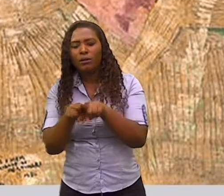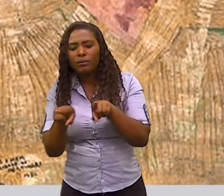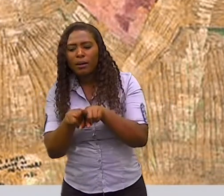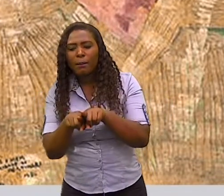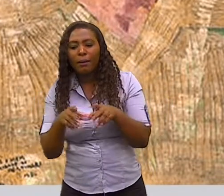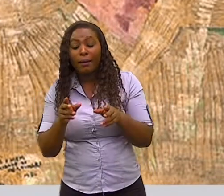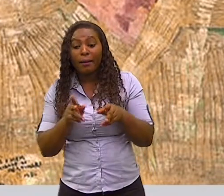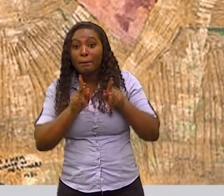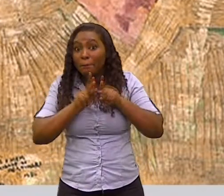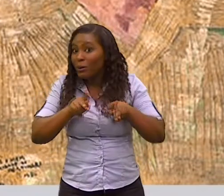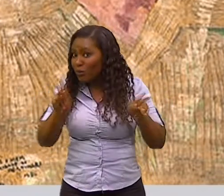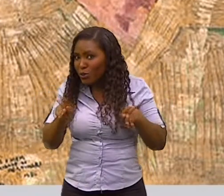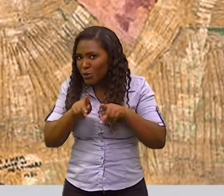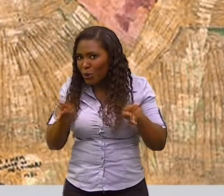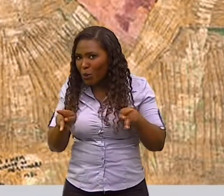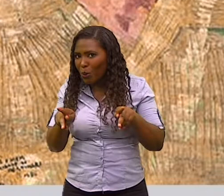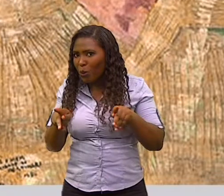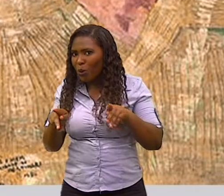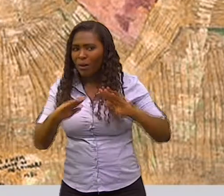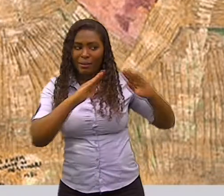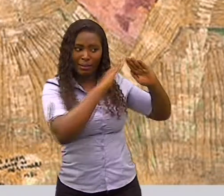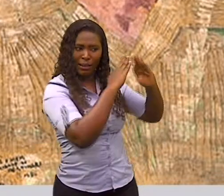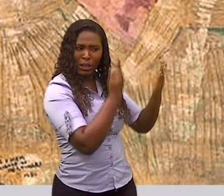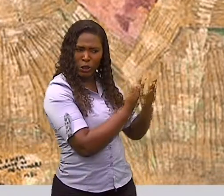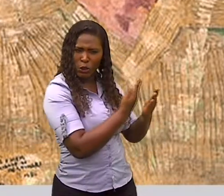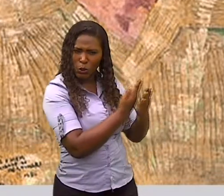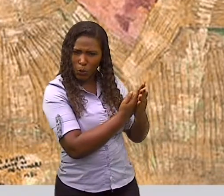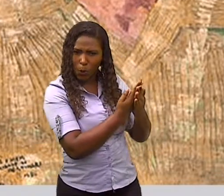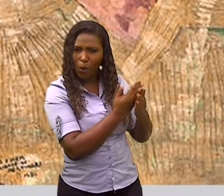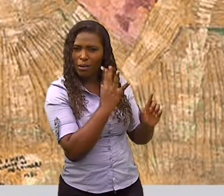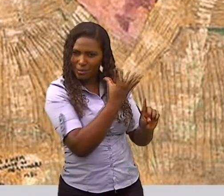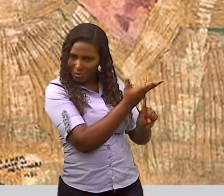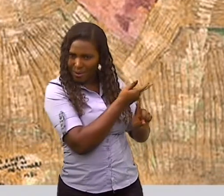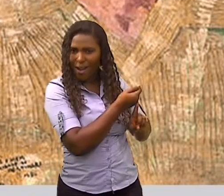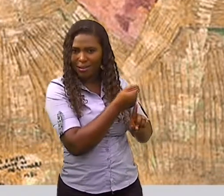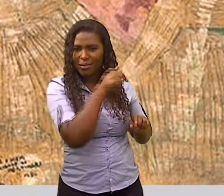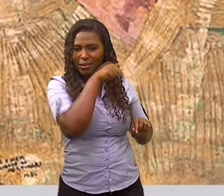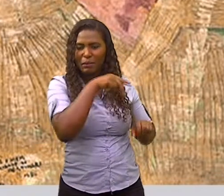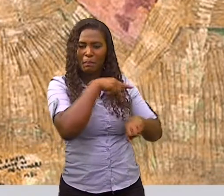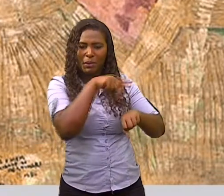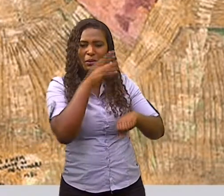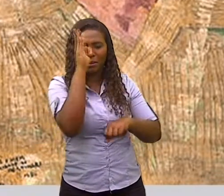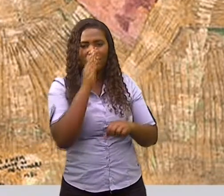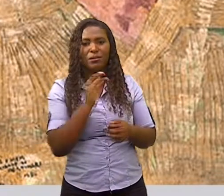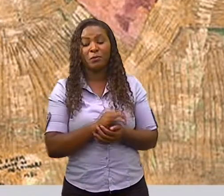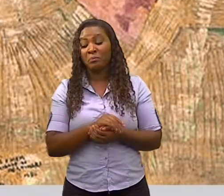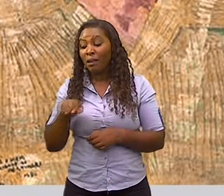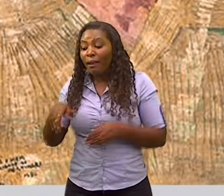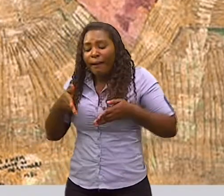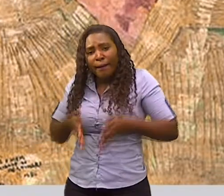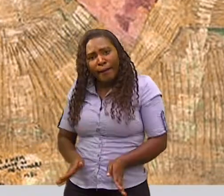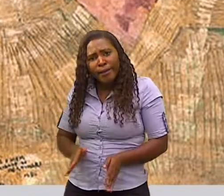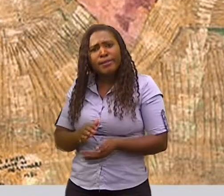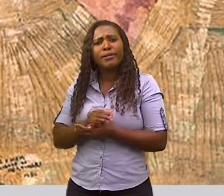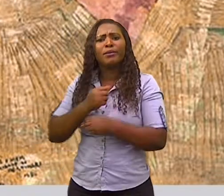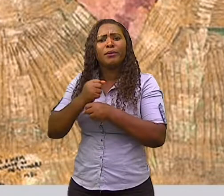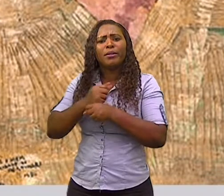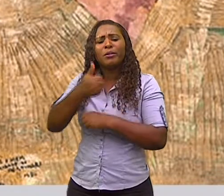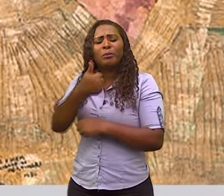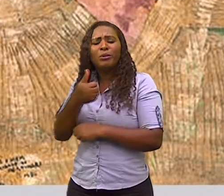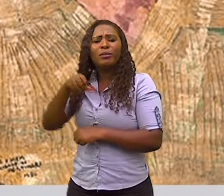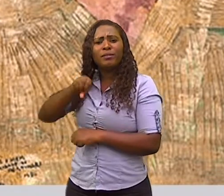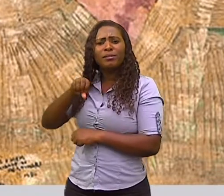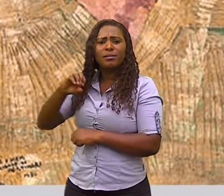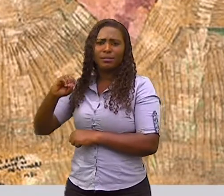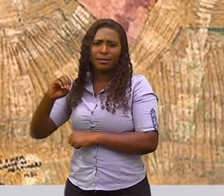Cândido Portinari nasceu no dia 30 de dezembro de 1903, em uma fazenda de café na cidade de Brodowski, interior